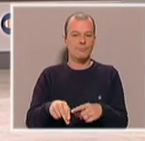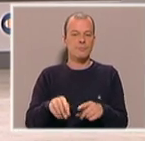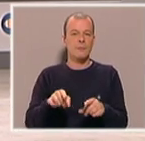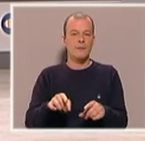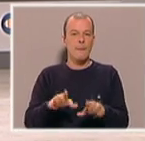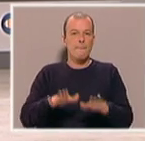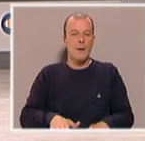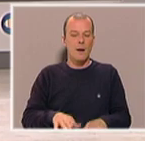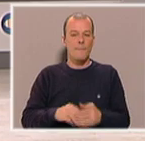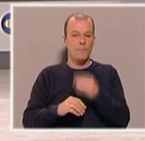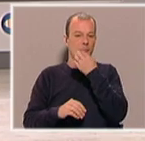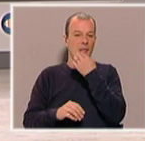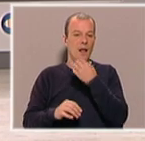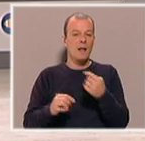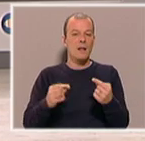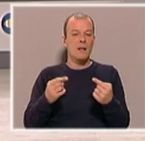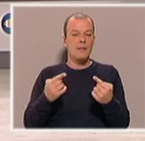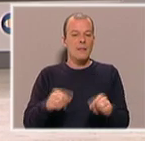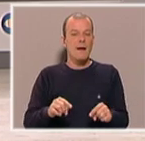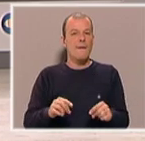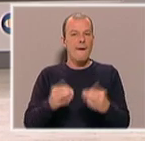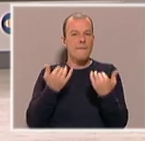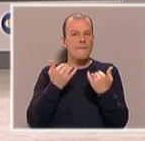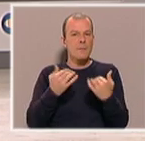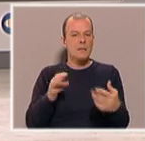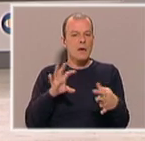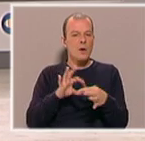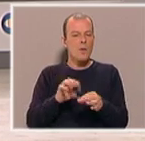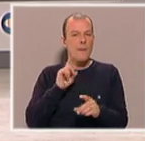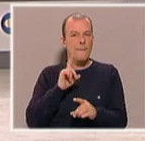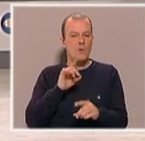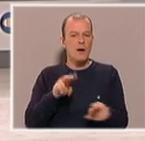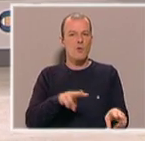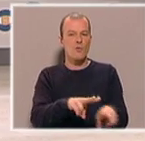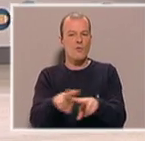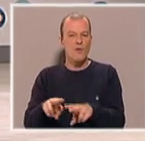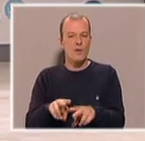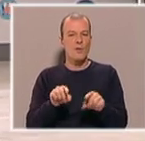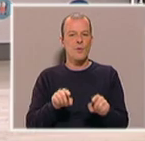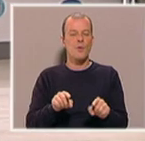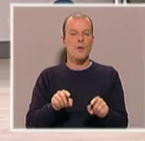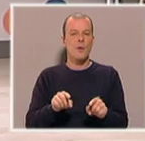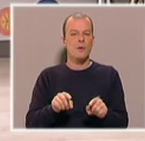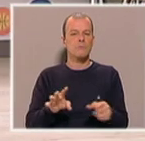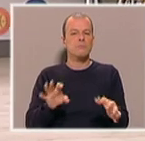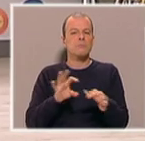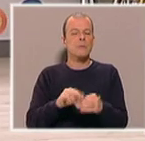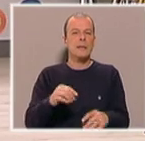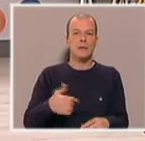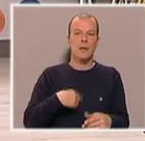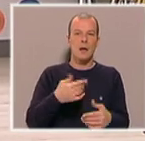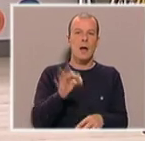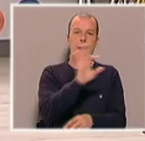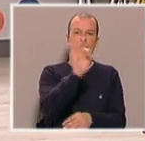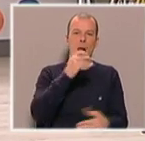A parar aqui o vídeo. Bom, há aqui uma informação importante no vídeo que foi focado, que tem a ver com a taxa de